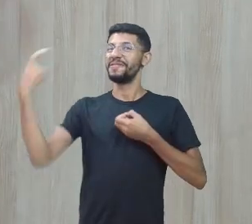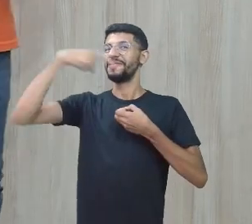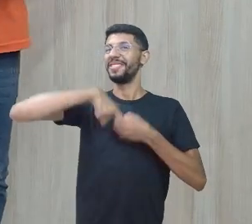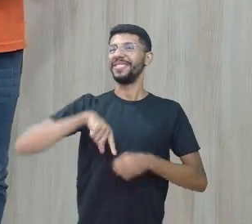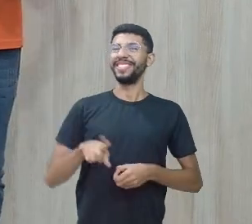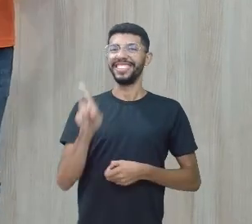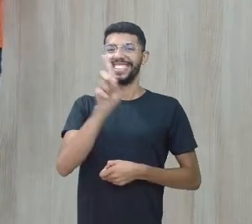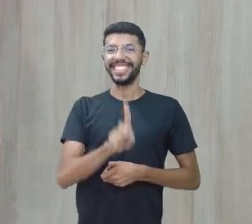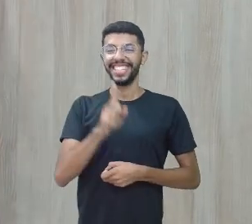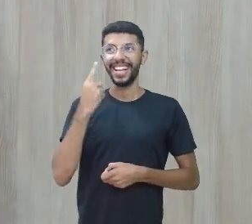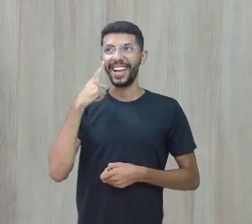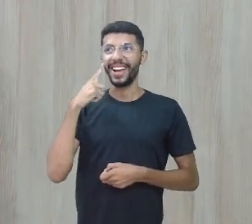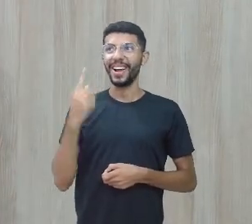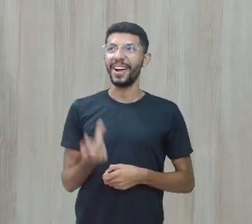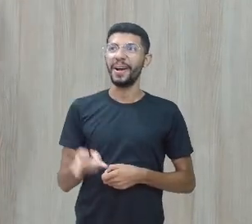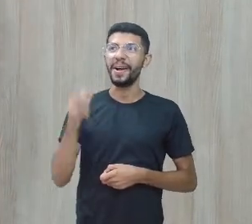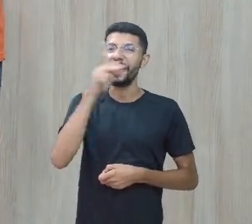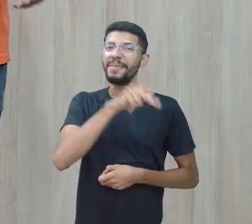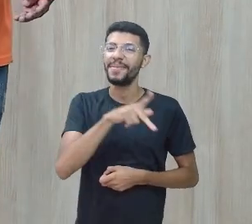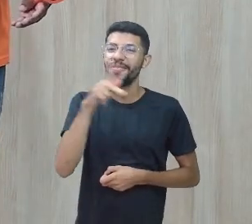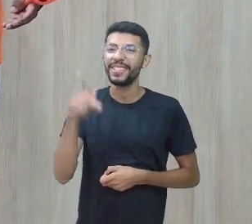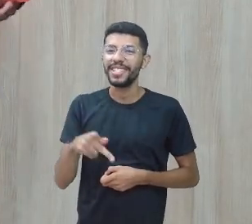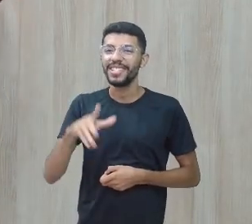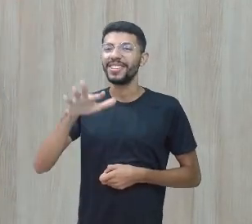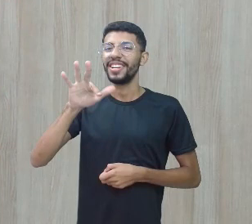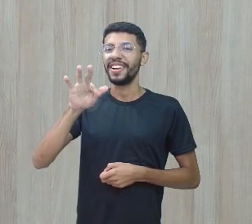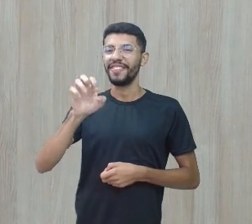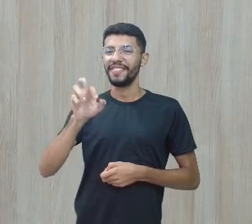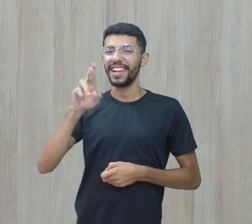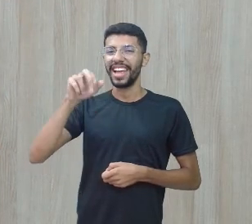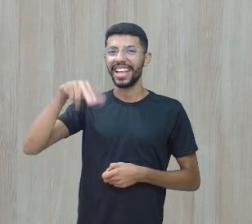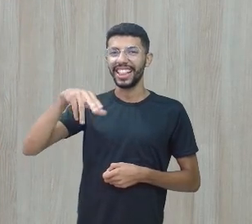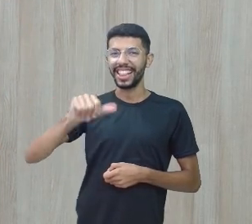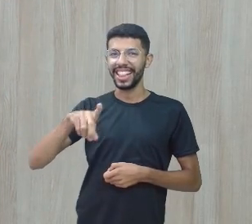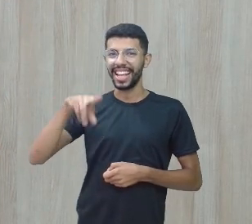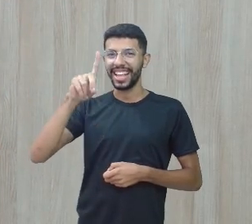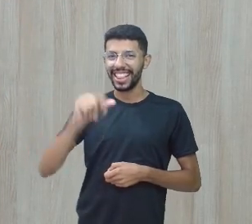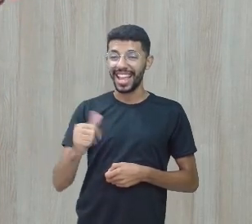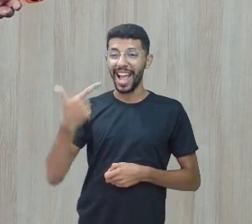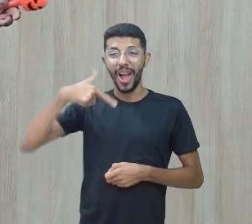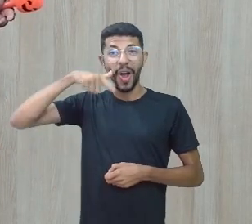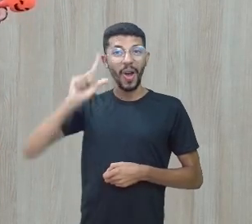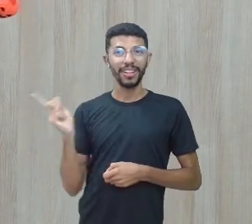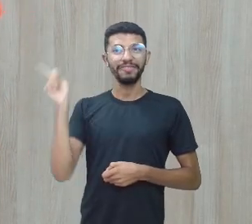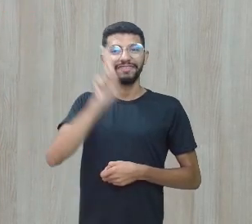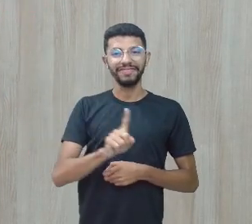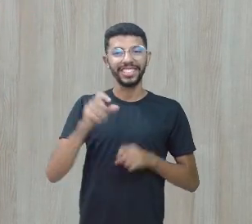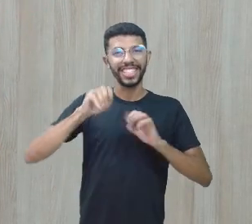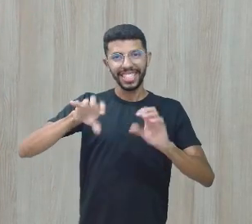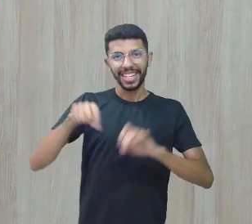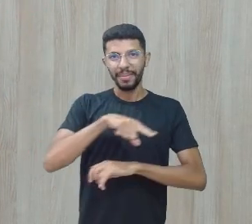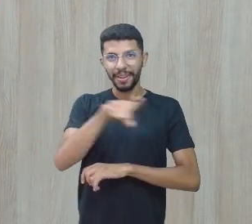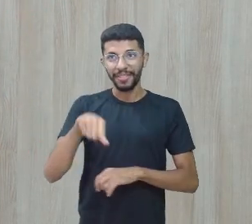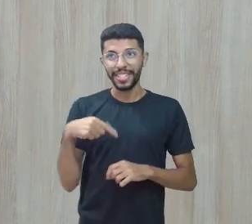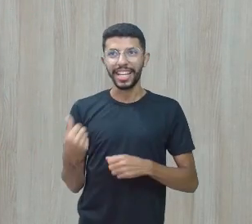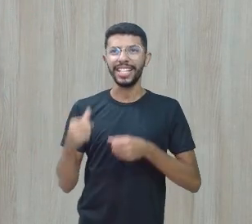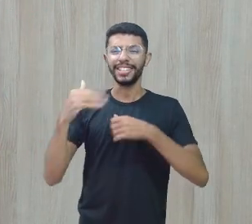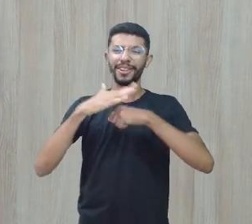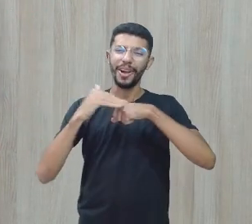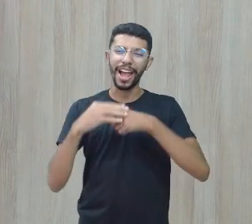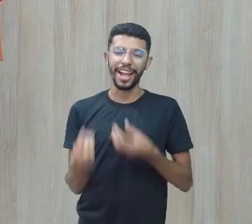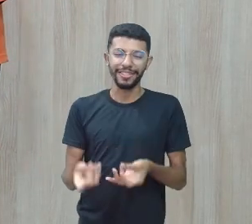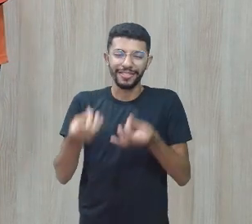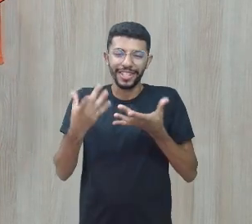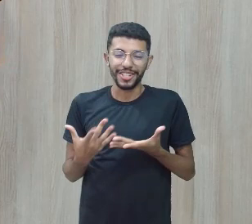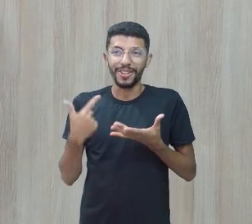Voltei. Professora Fernanda teve ontem aqui da aula para vocês e carinhosamente deixou isso